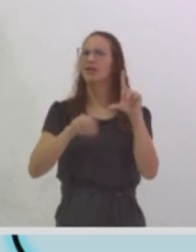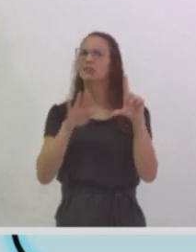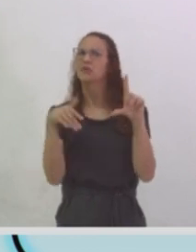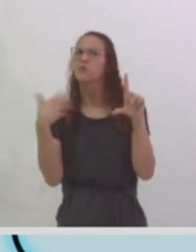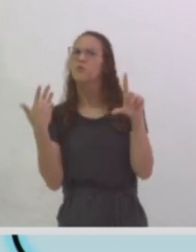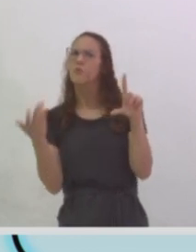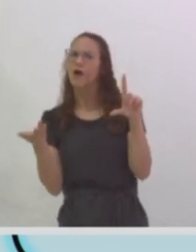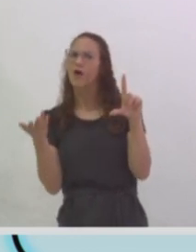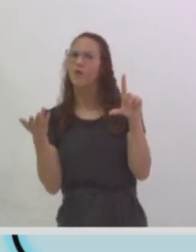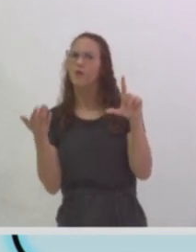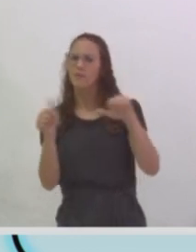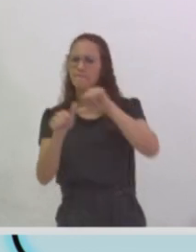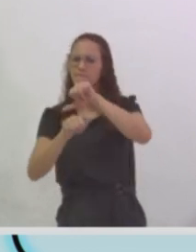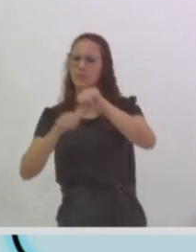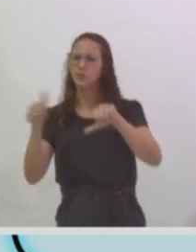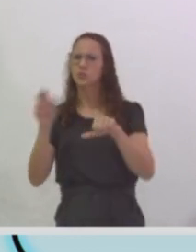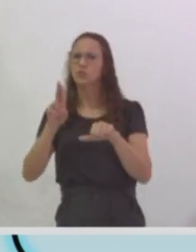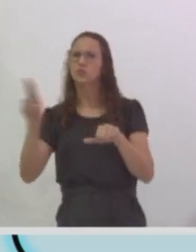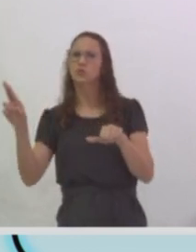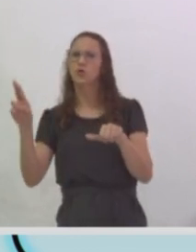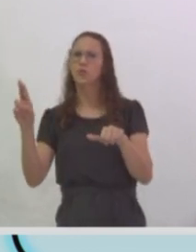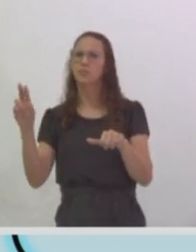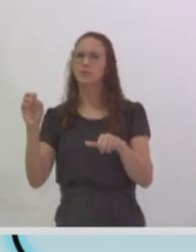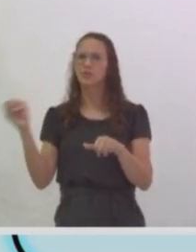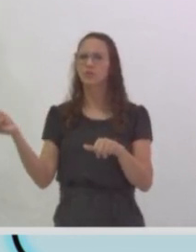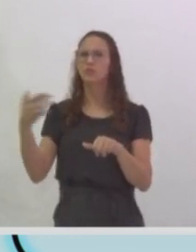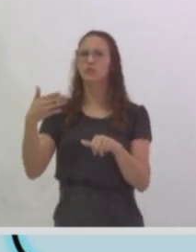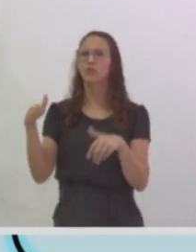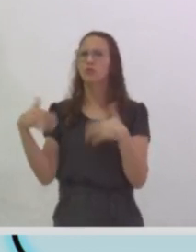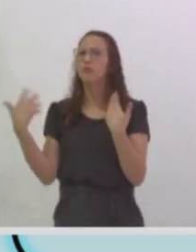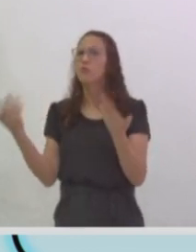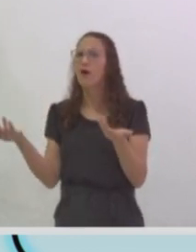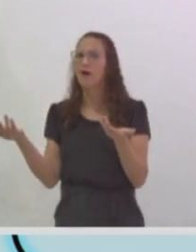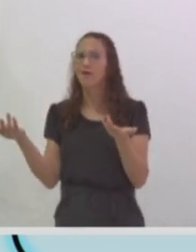aí? Alguém? Na linha? Opa,